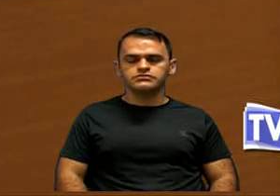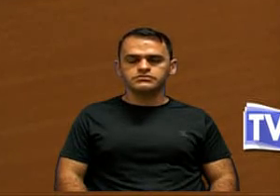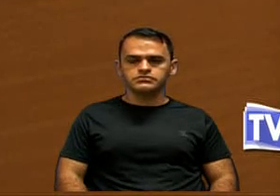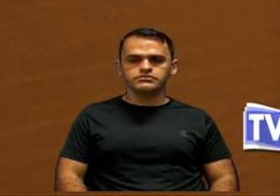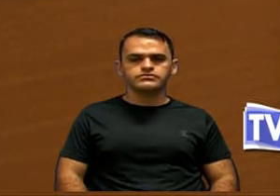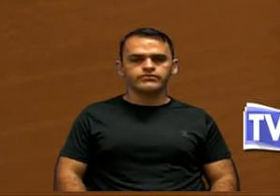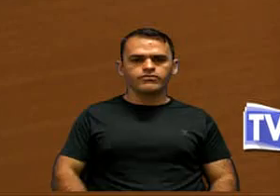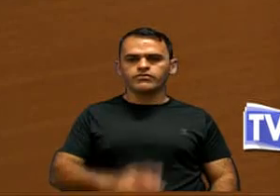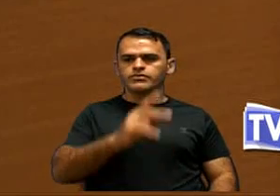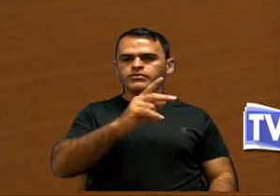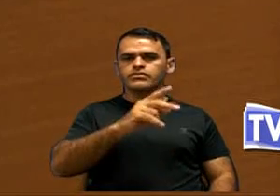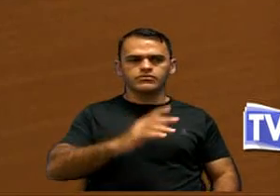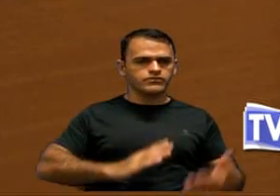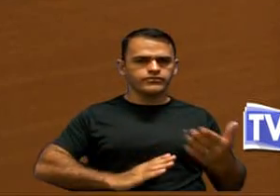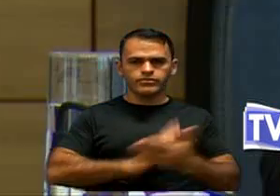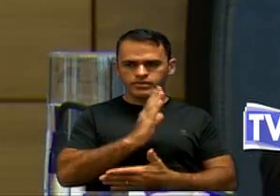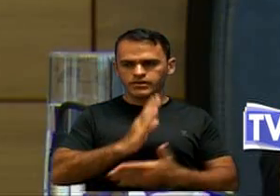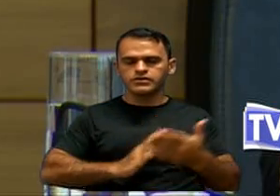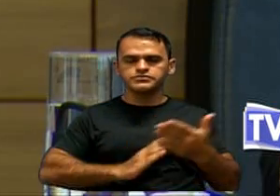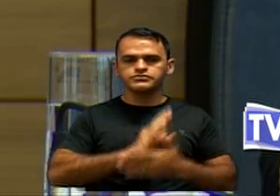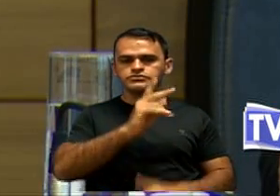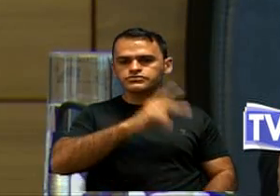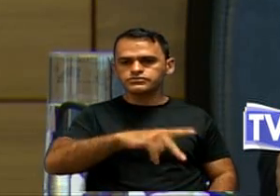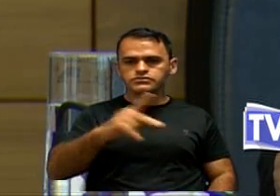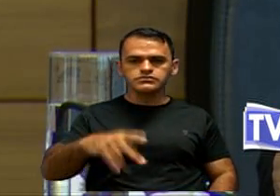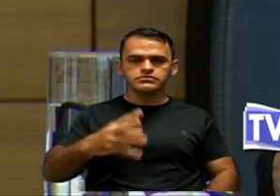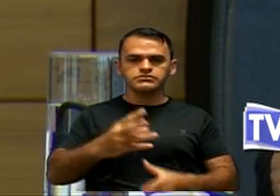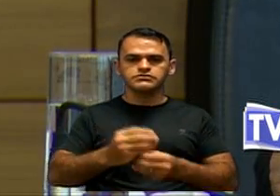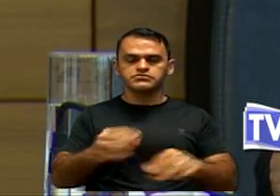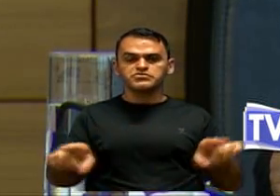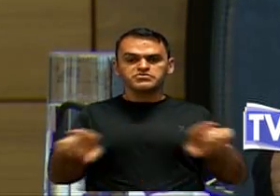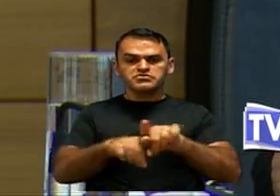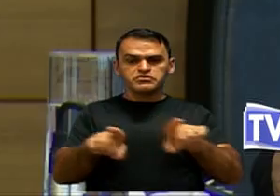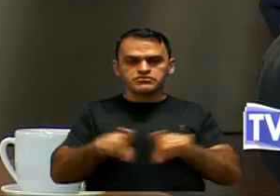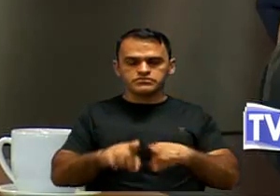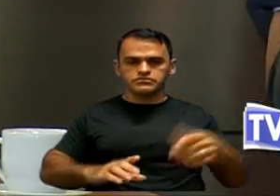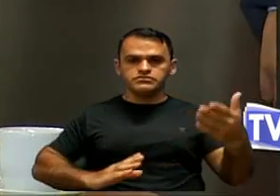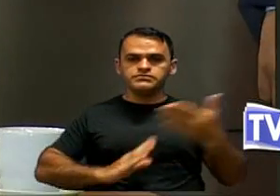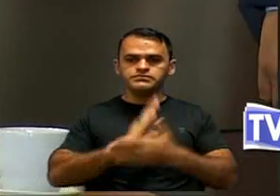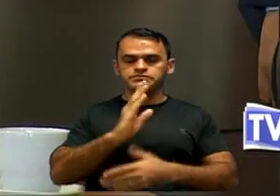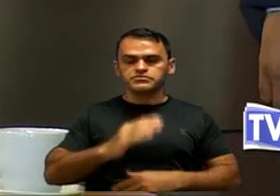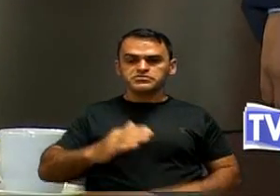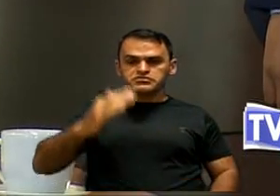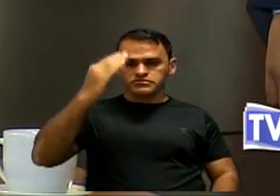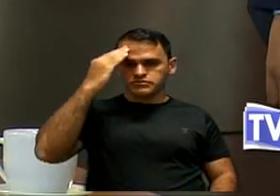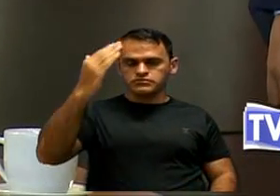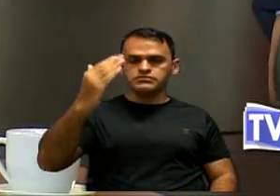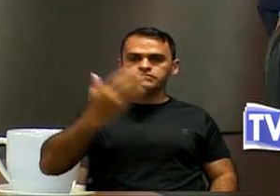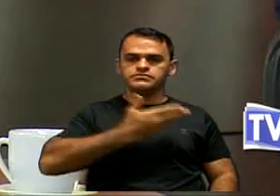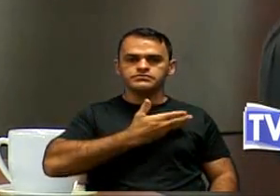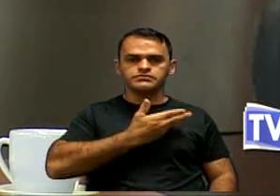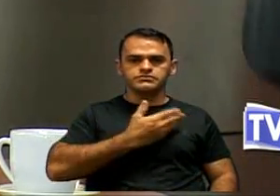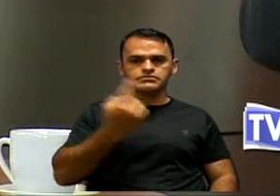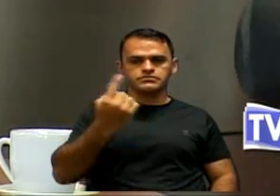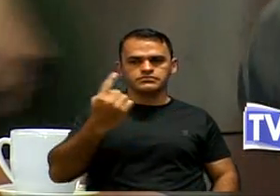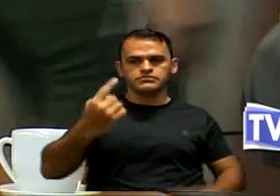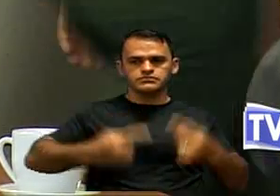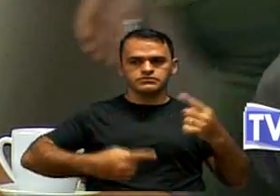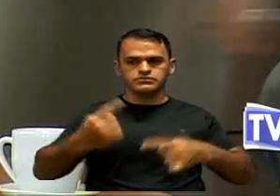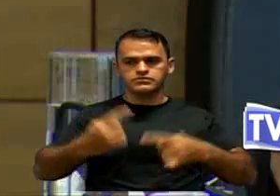Martinez, foi aprovado? Como é que foi? Foi aprovado o projeto e emenda. Obrigado. Obrigado aos colegas. Em primeira